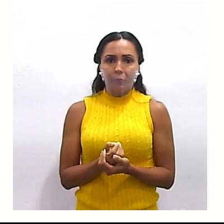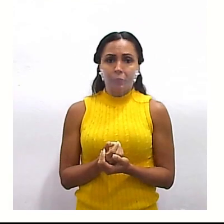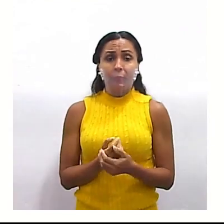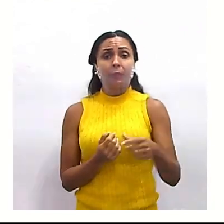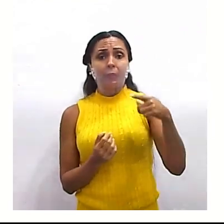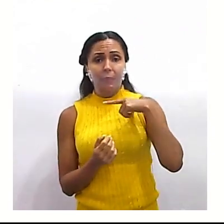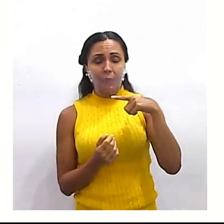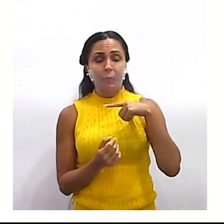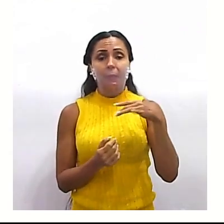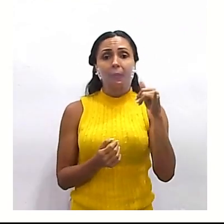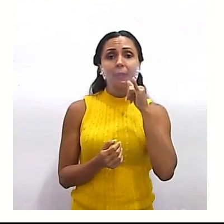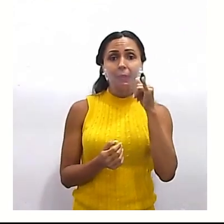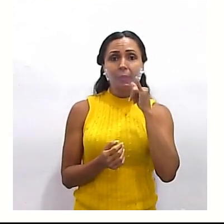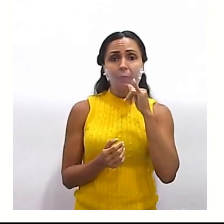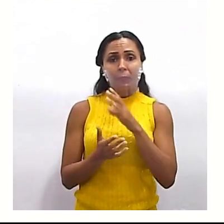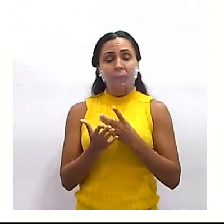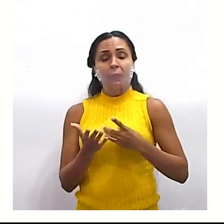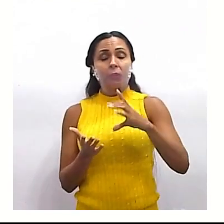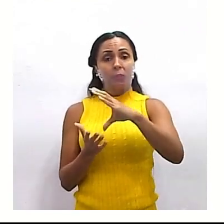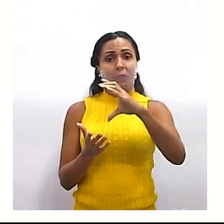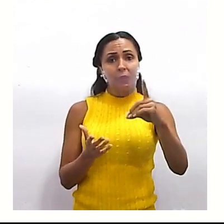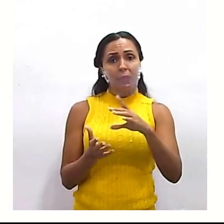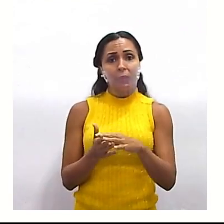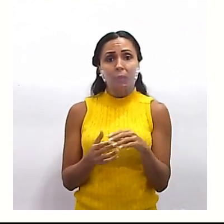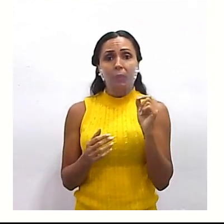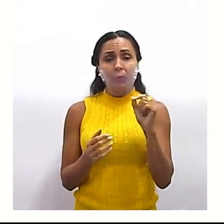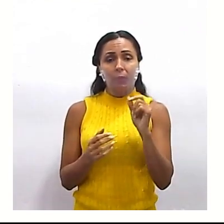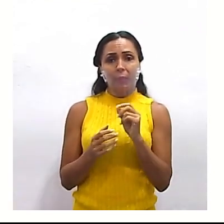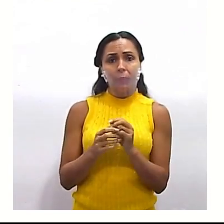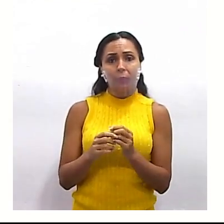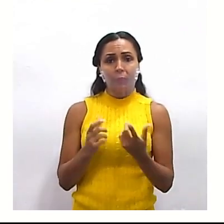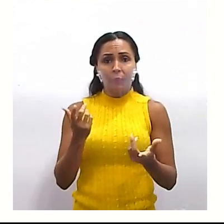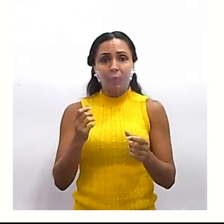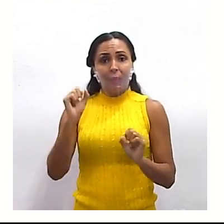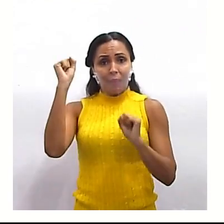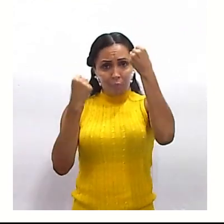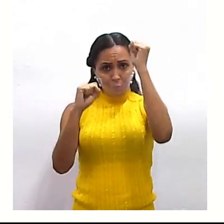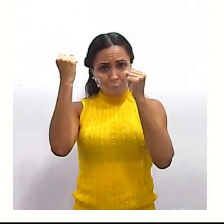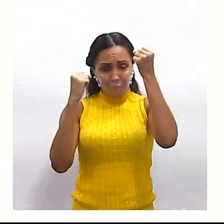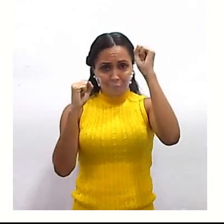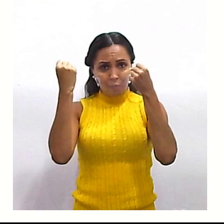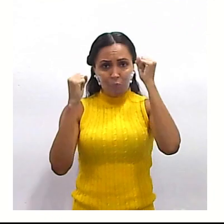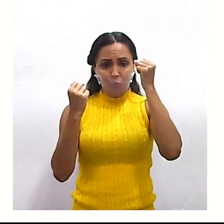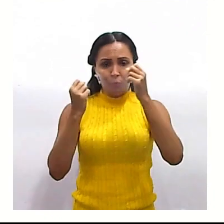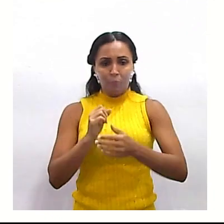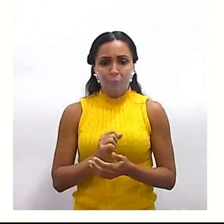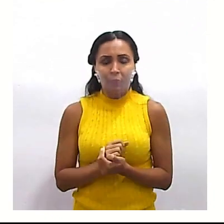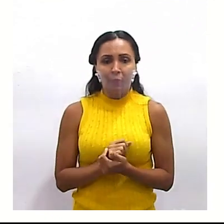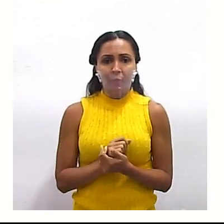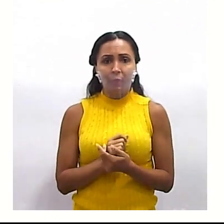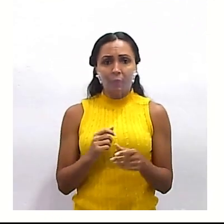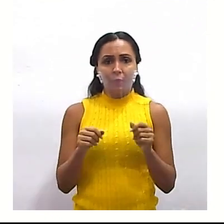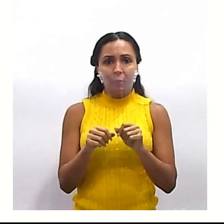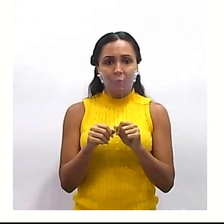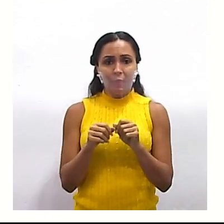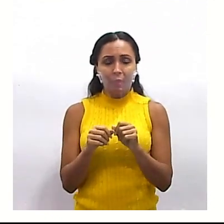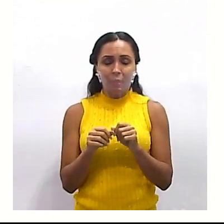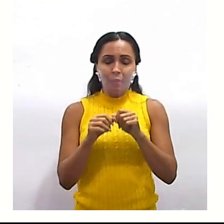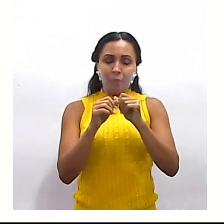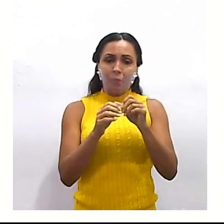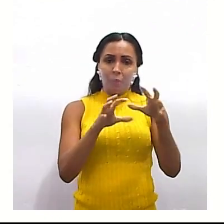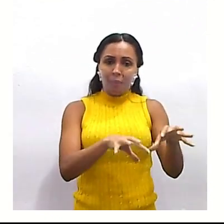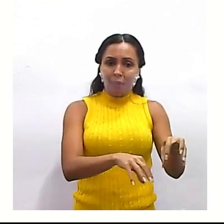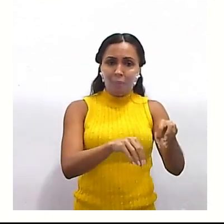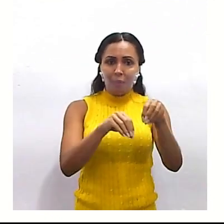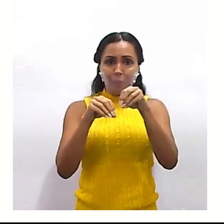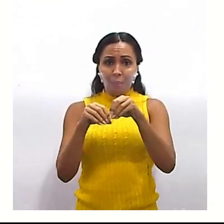Temos exemplos no CD que é o seguinte: as máquinas, as empilhadeiras, quando fazem o carregamento, elas